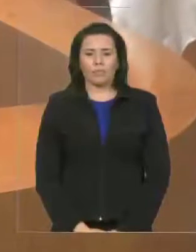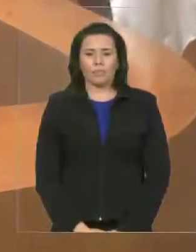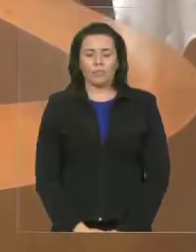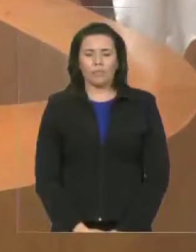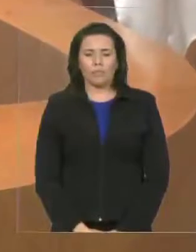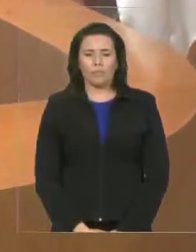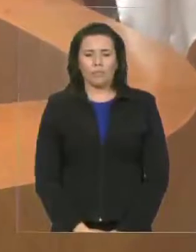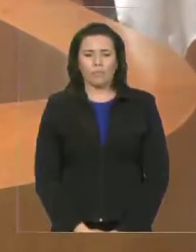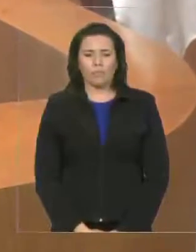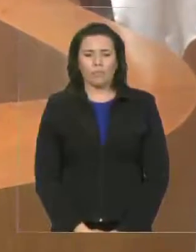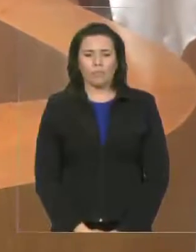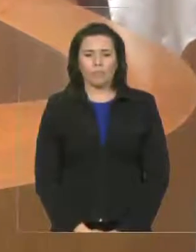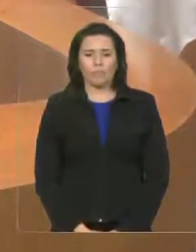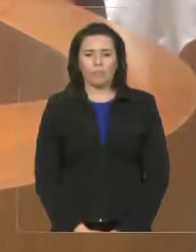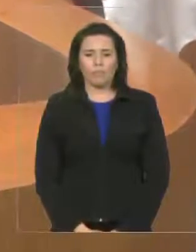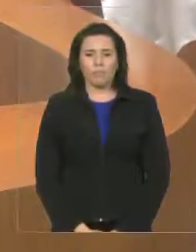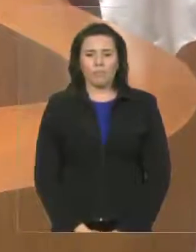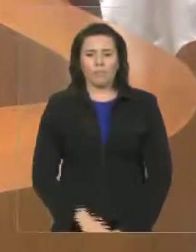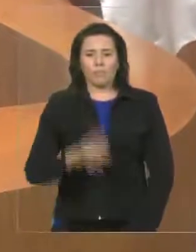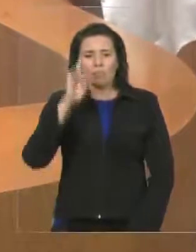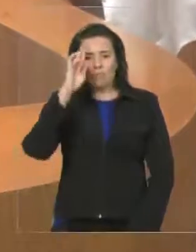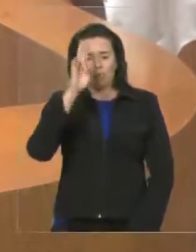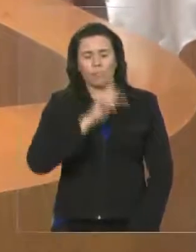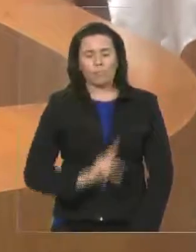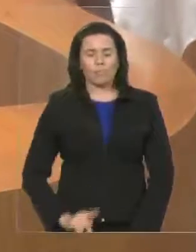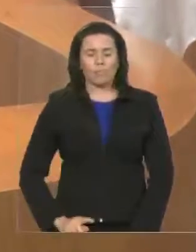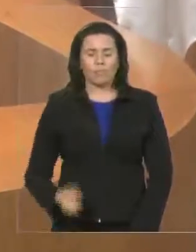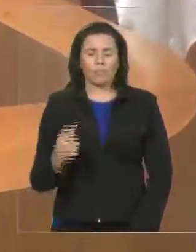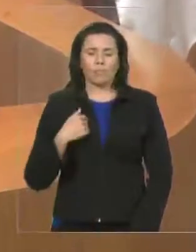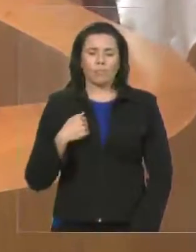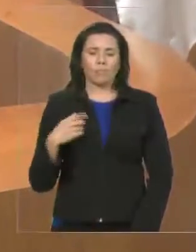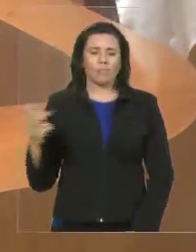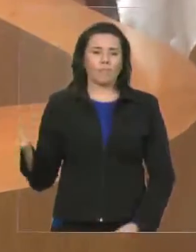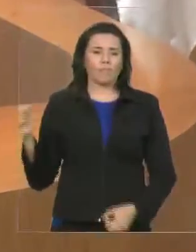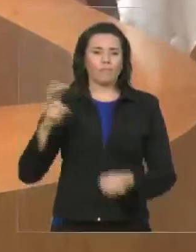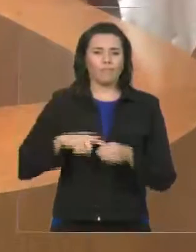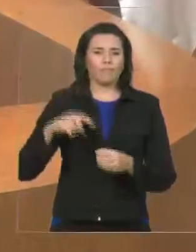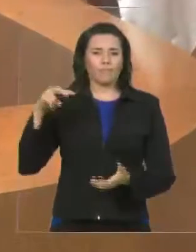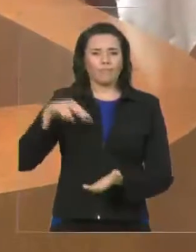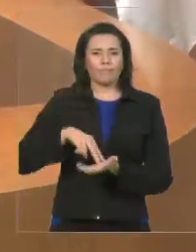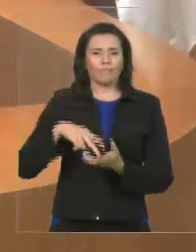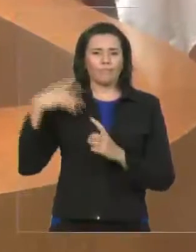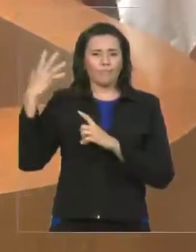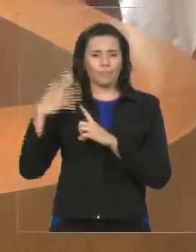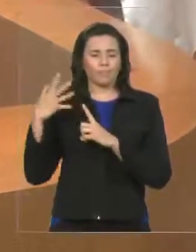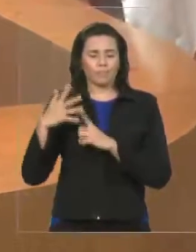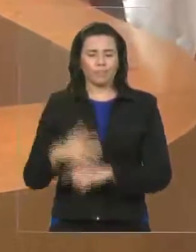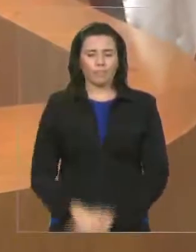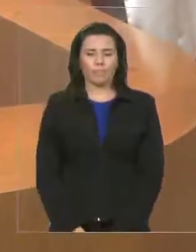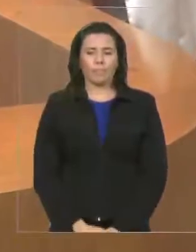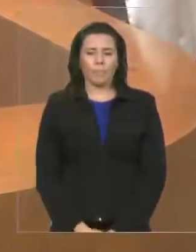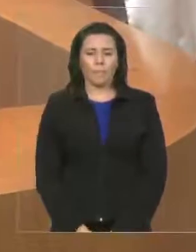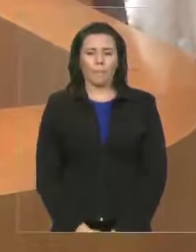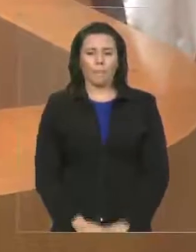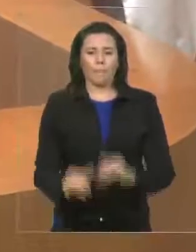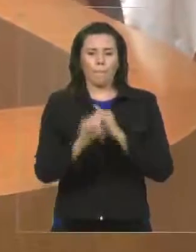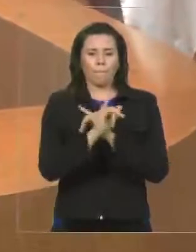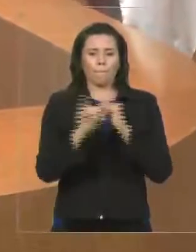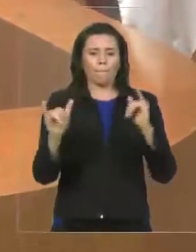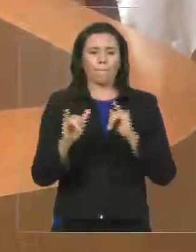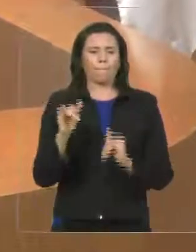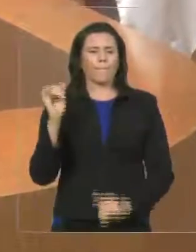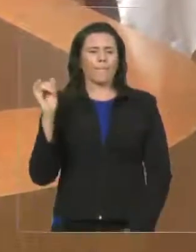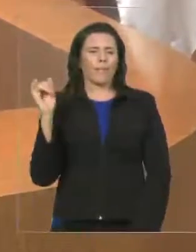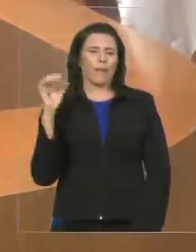Senhor presidente, o que me traz essa tribuna, mais uma vez, é para fazer um relato bem